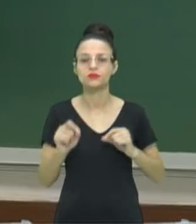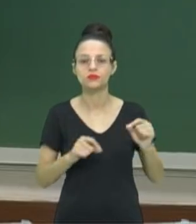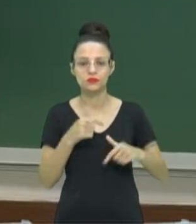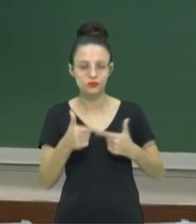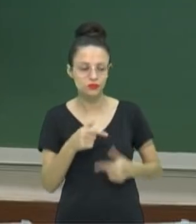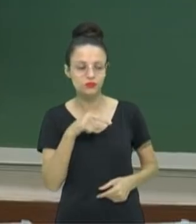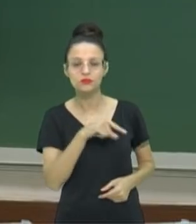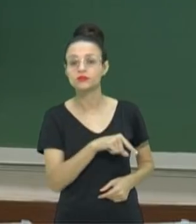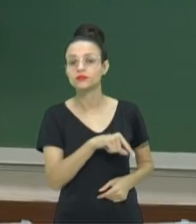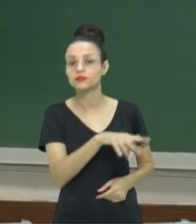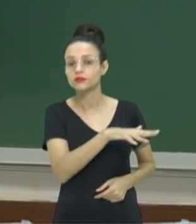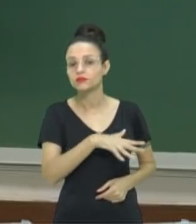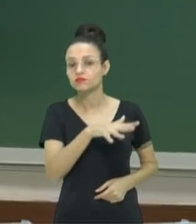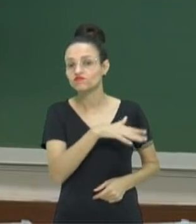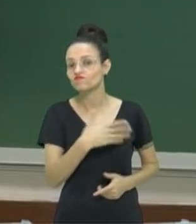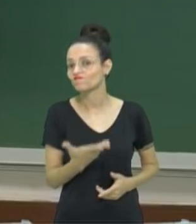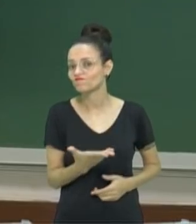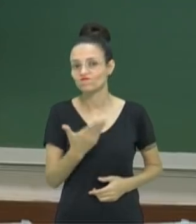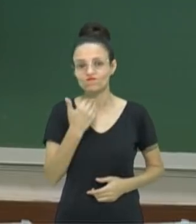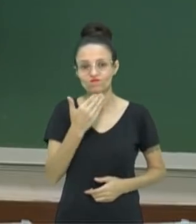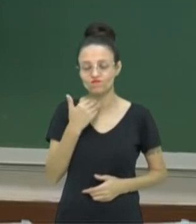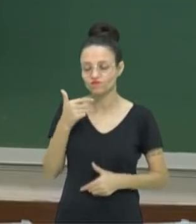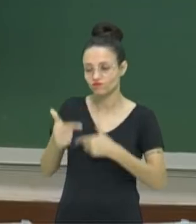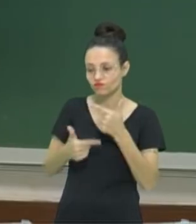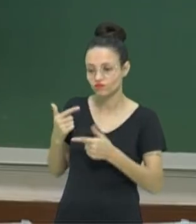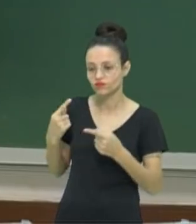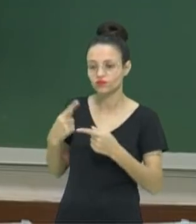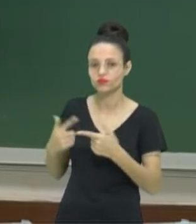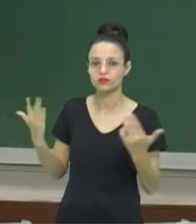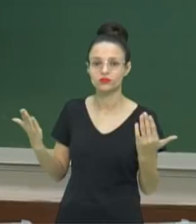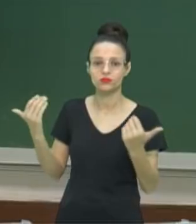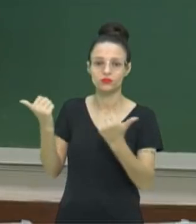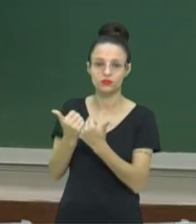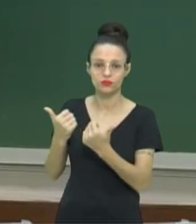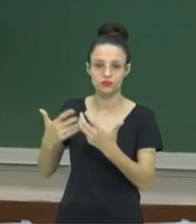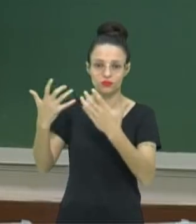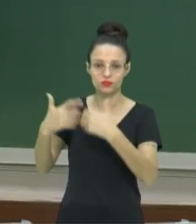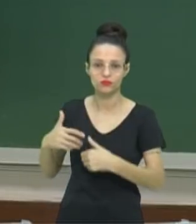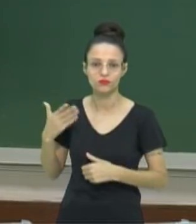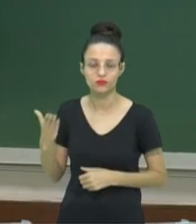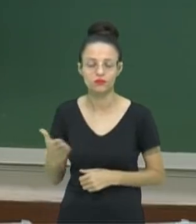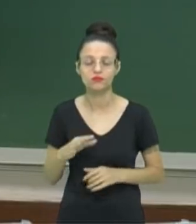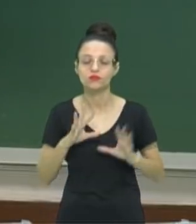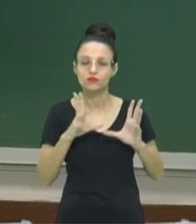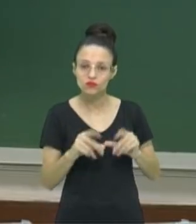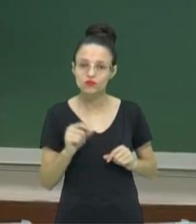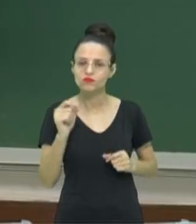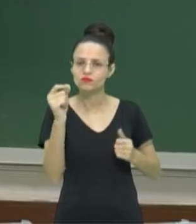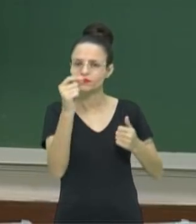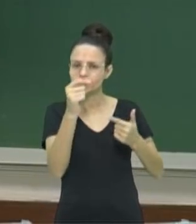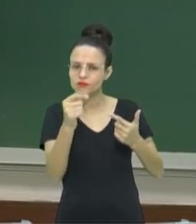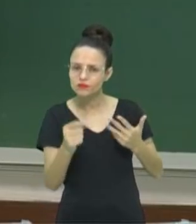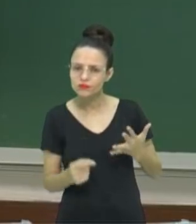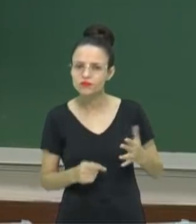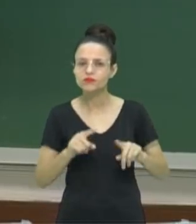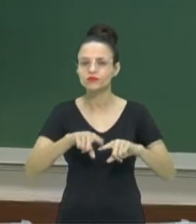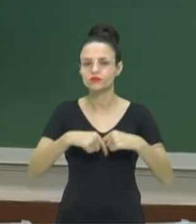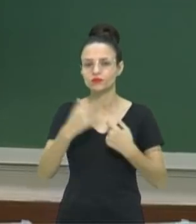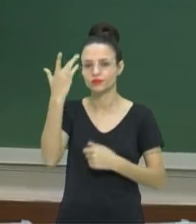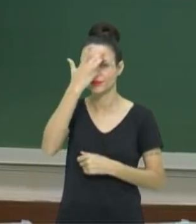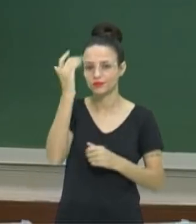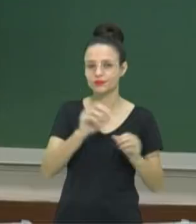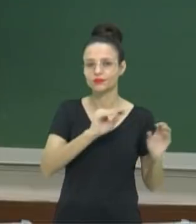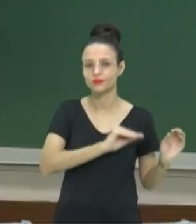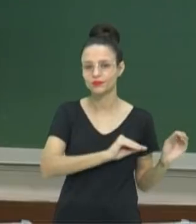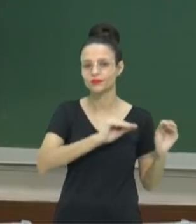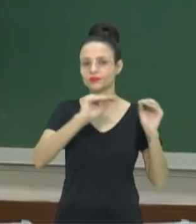trabalhava naquelas áreas não trabalha mais porque usa uma máquina para fazer a função. Tudo isso faz com que as pessoas migrem